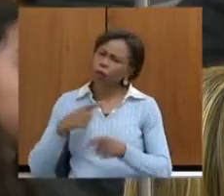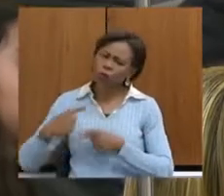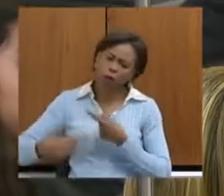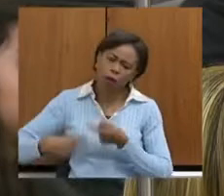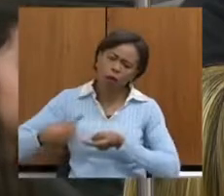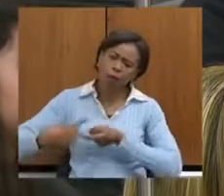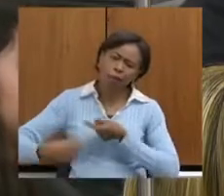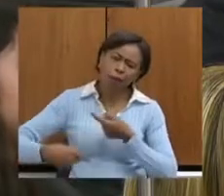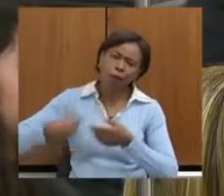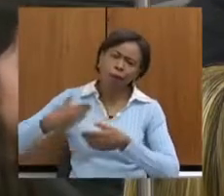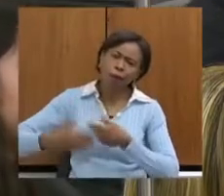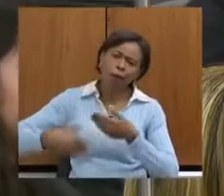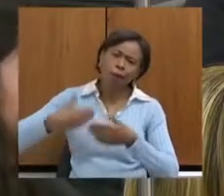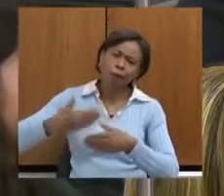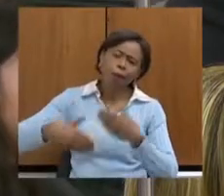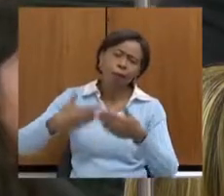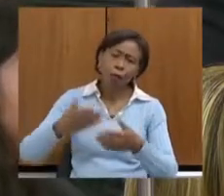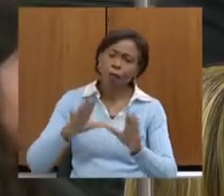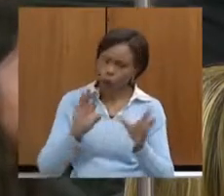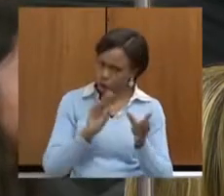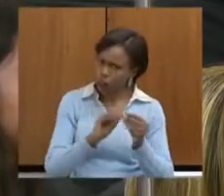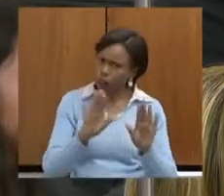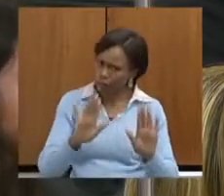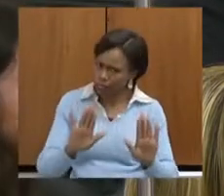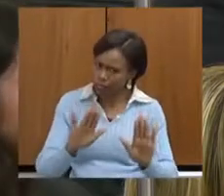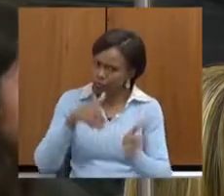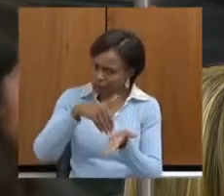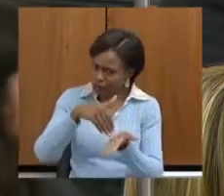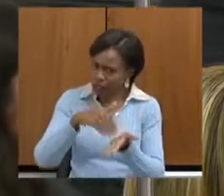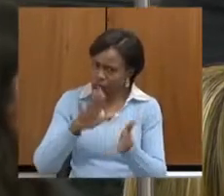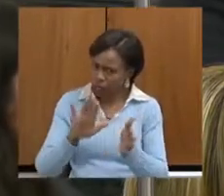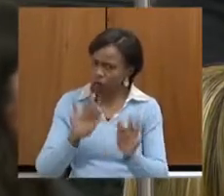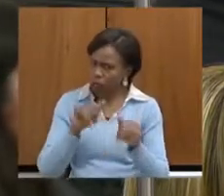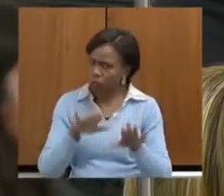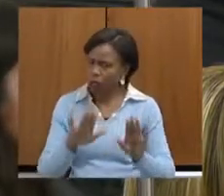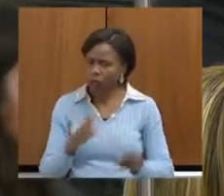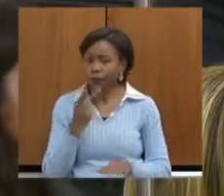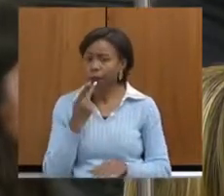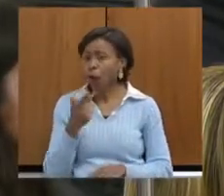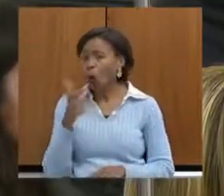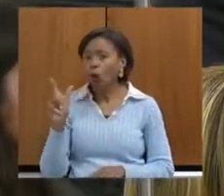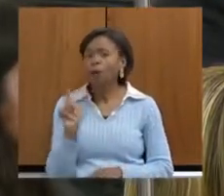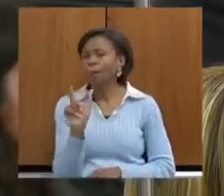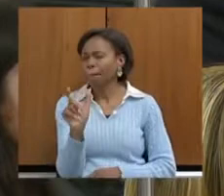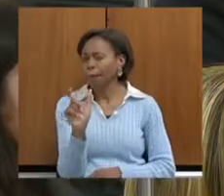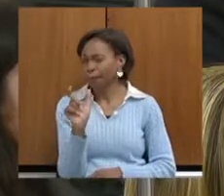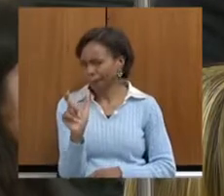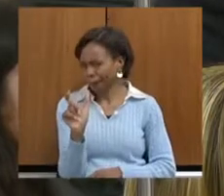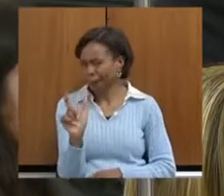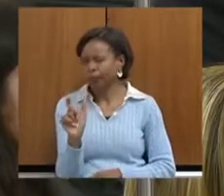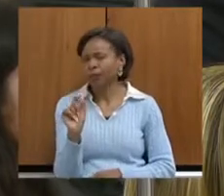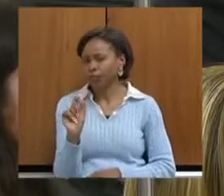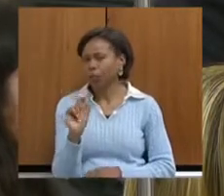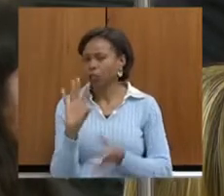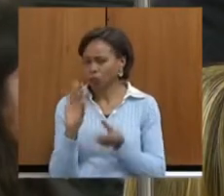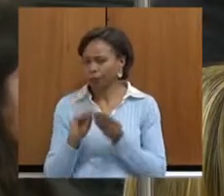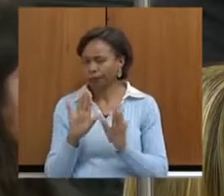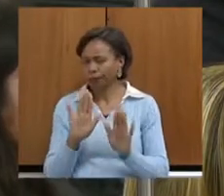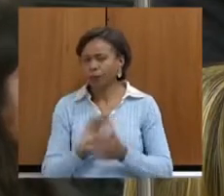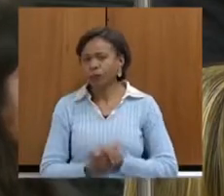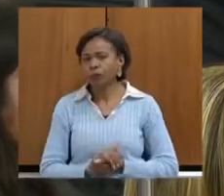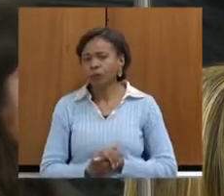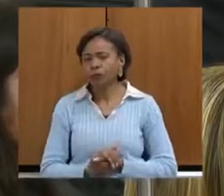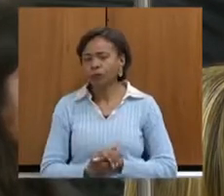passando e mais fora vou concluir mas um final vou deixar mais uma outra palavra aqui vou encerrar minha